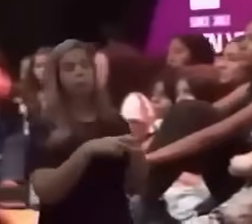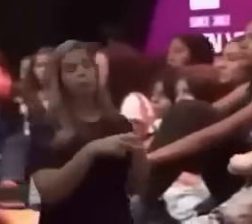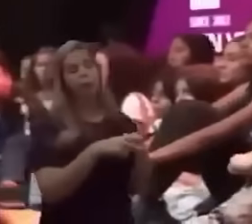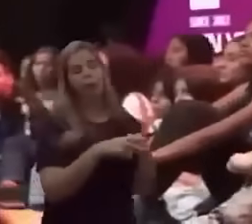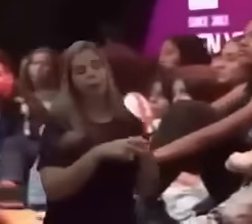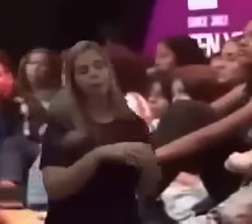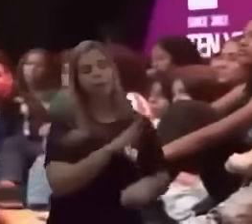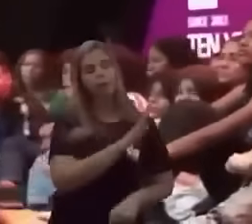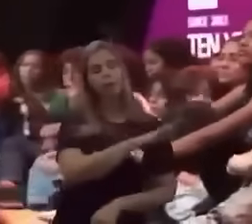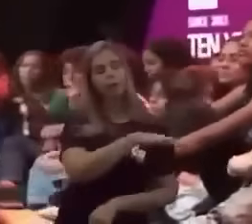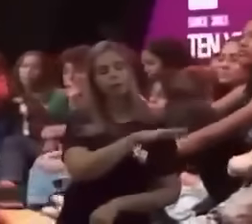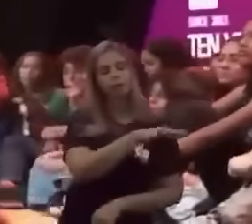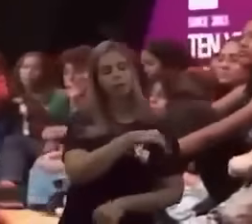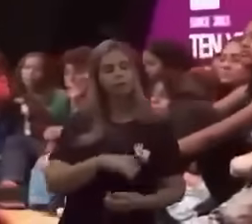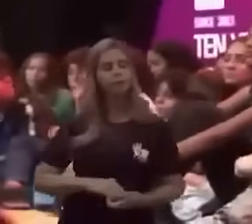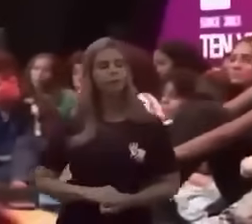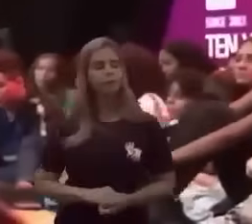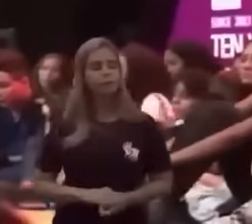Pedro,